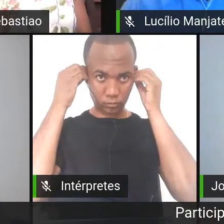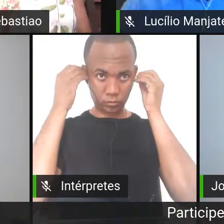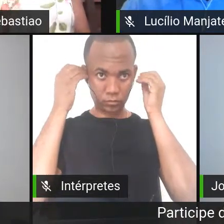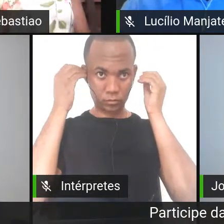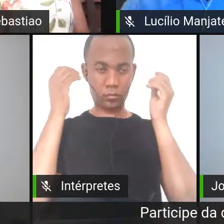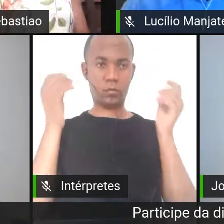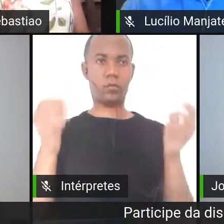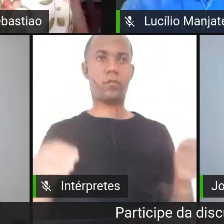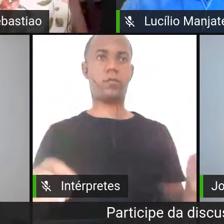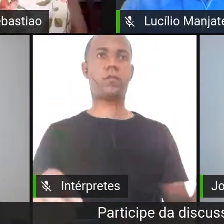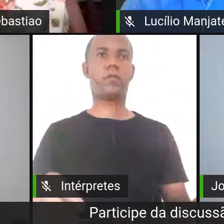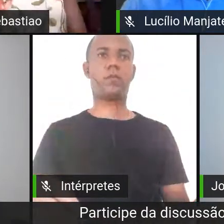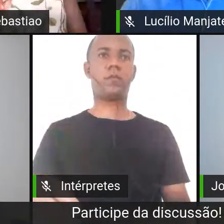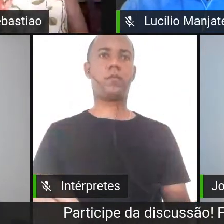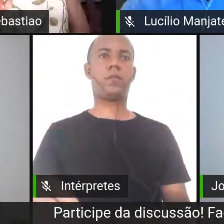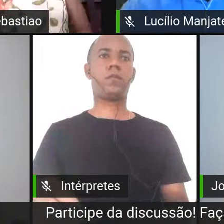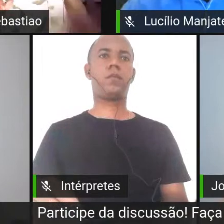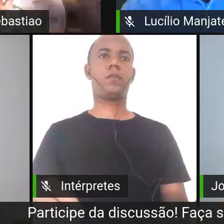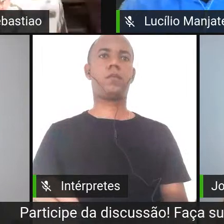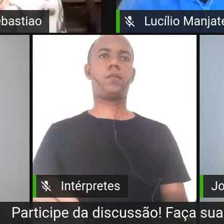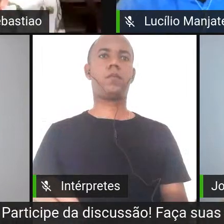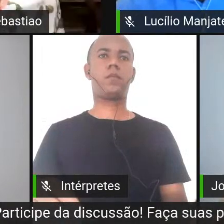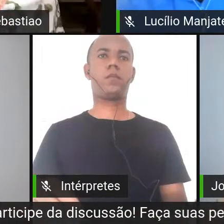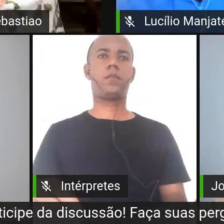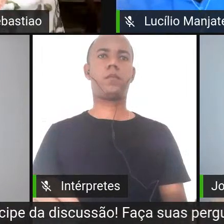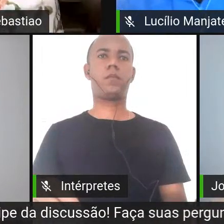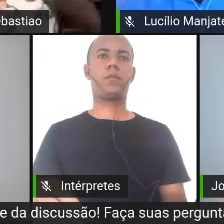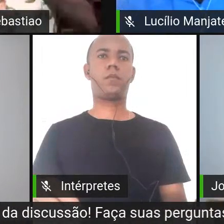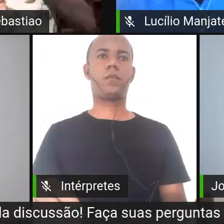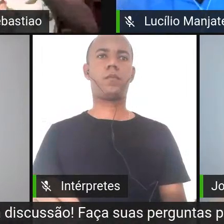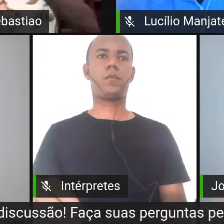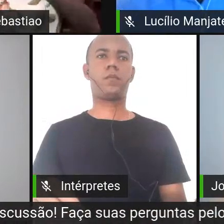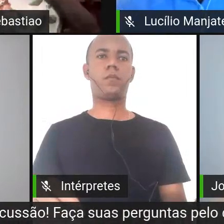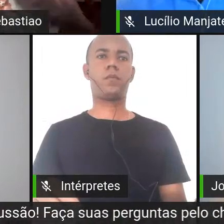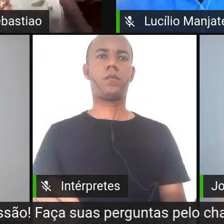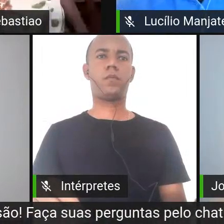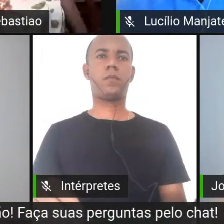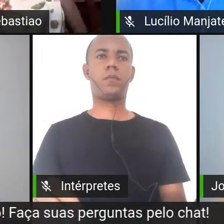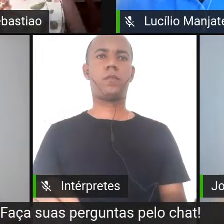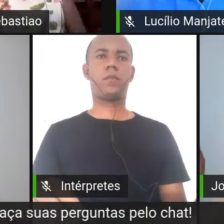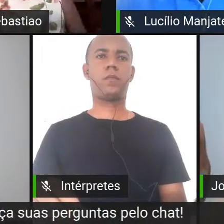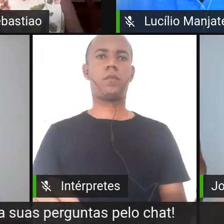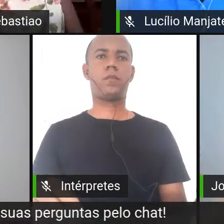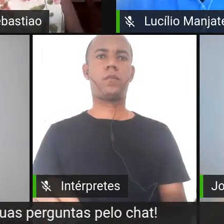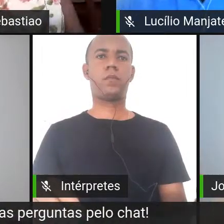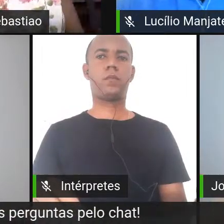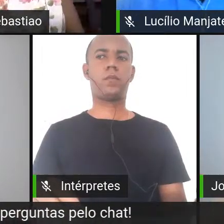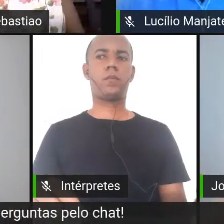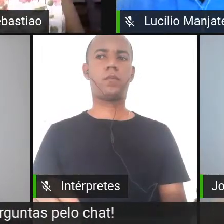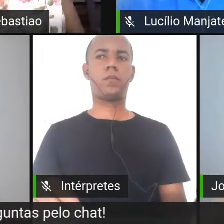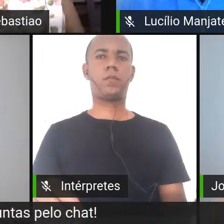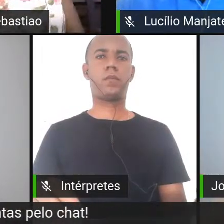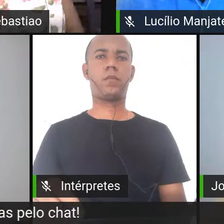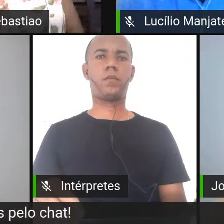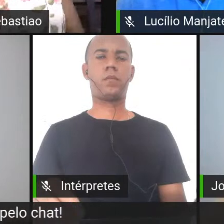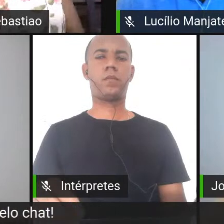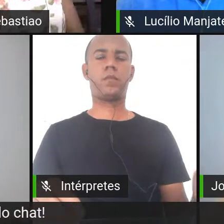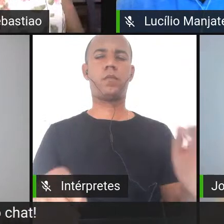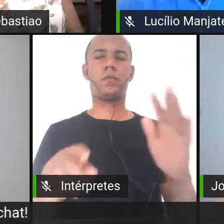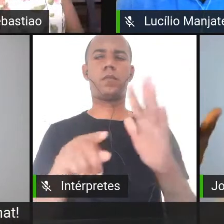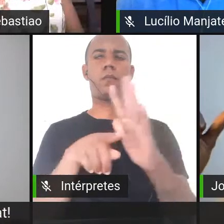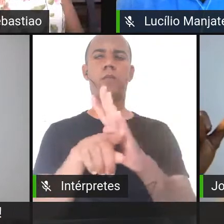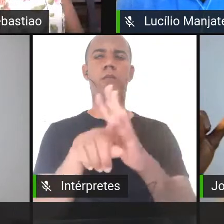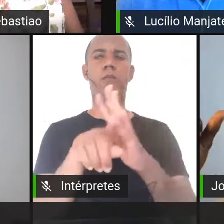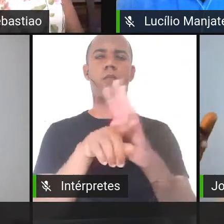Carlos? Não sei se percebeu a pergunta. Caso não tenha percebido, a pergunta também está do lado direito